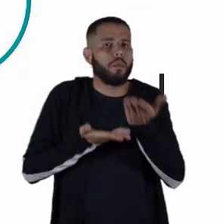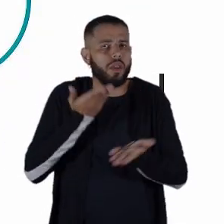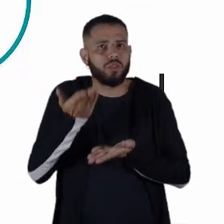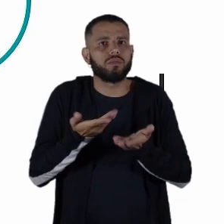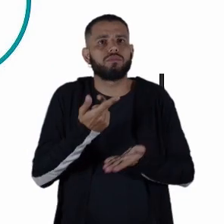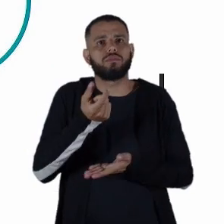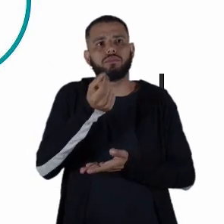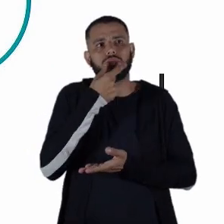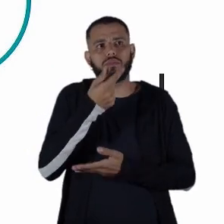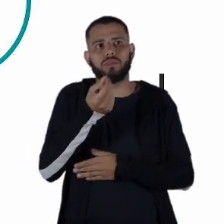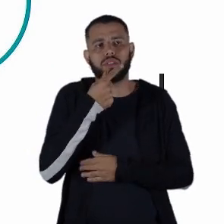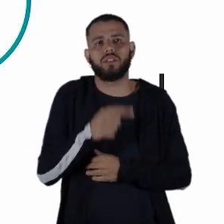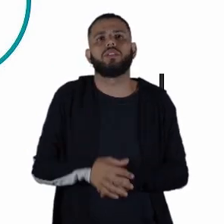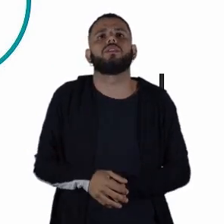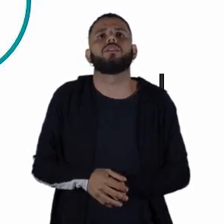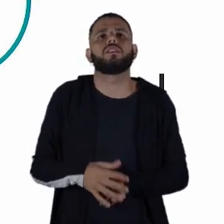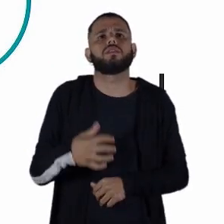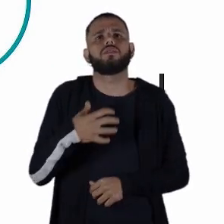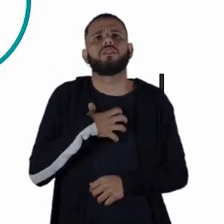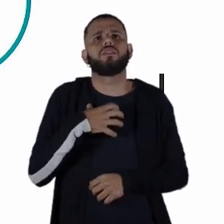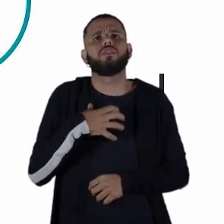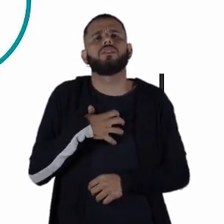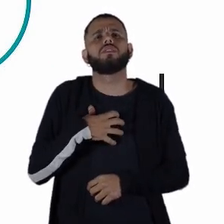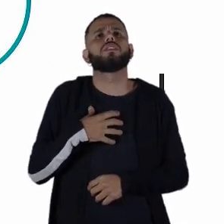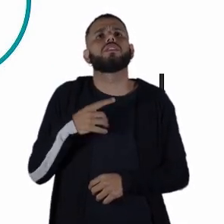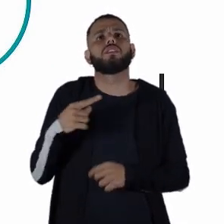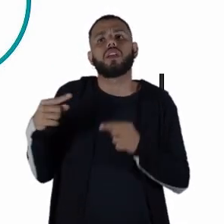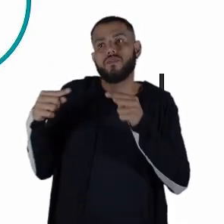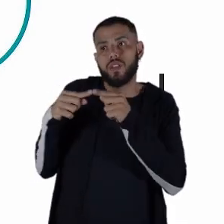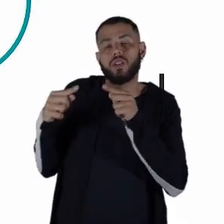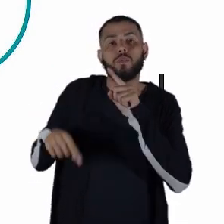a farmacovigilância tem a ver com o produto.